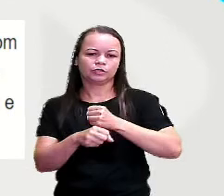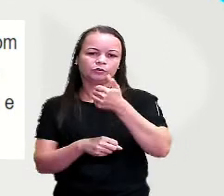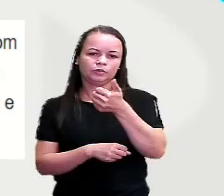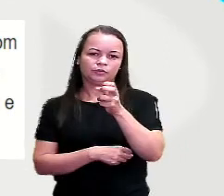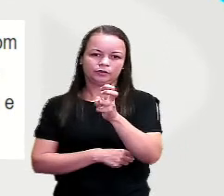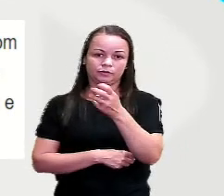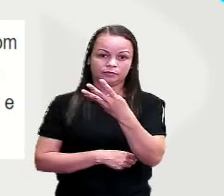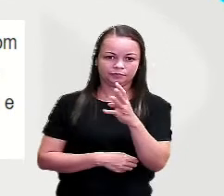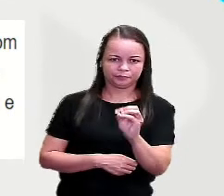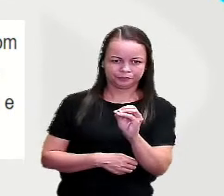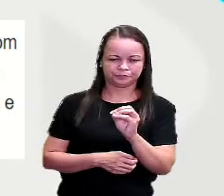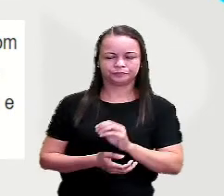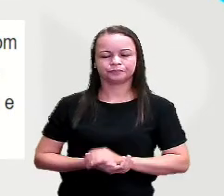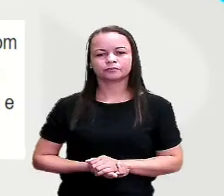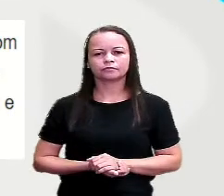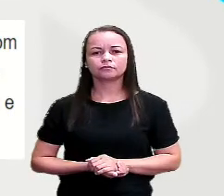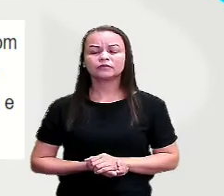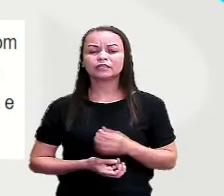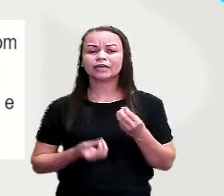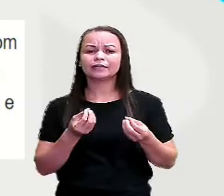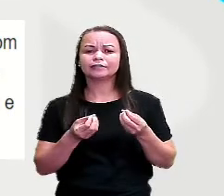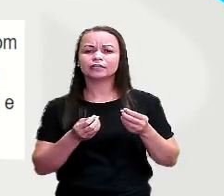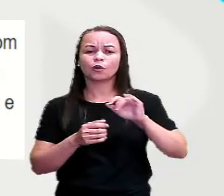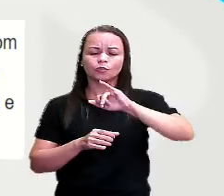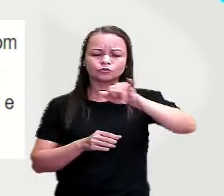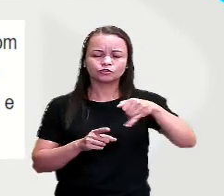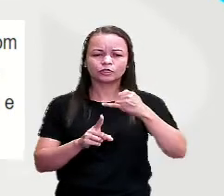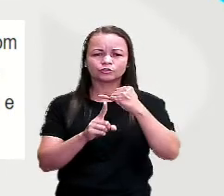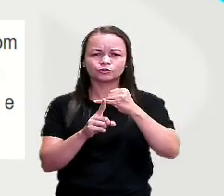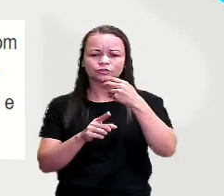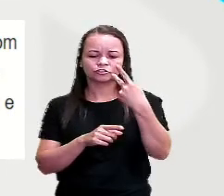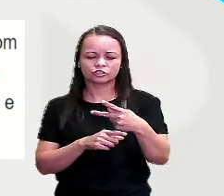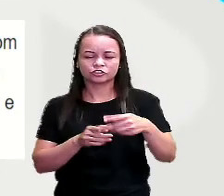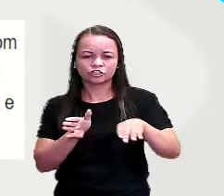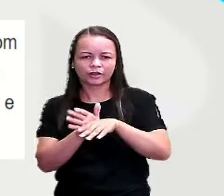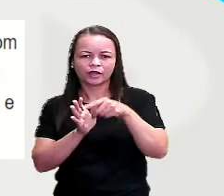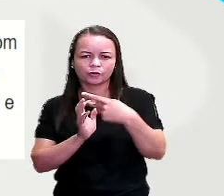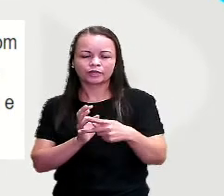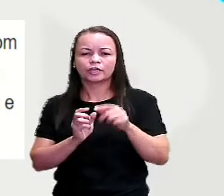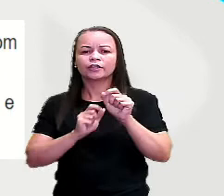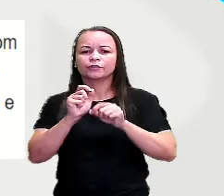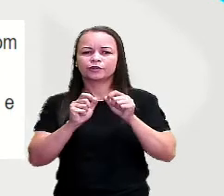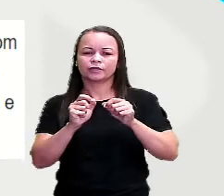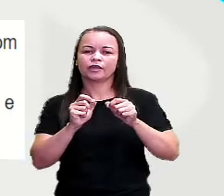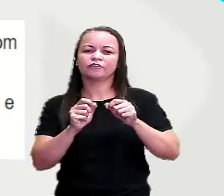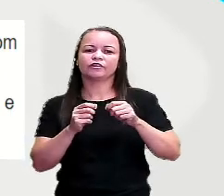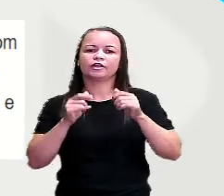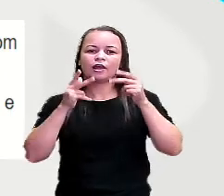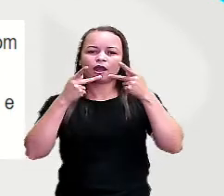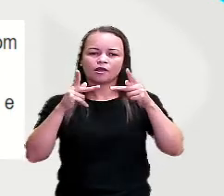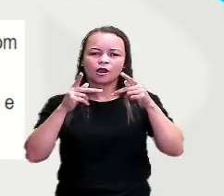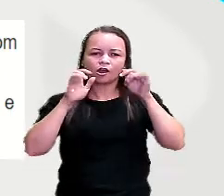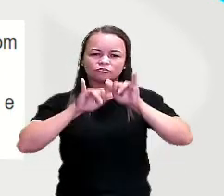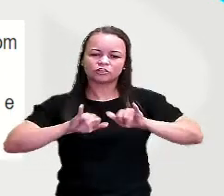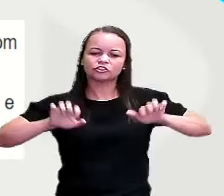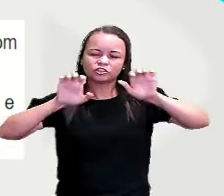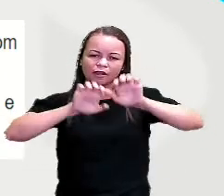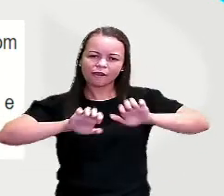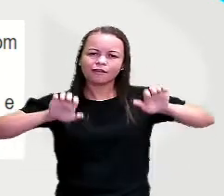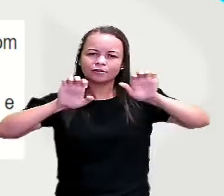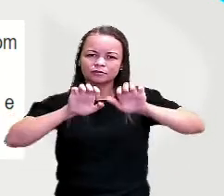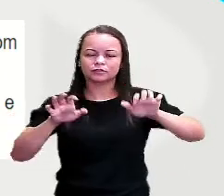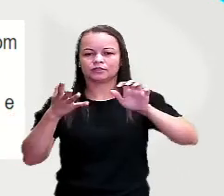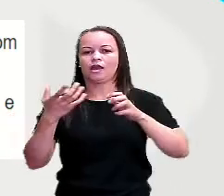aqui para o Brasil? Evangelizar e catequizar os índios. Eles queriam que os indígenas fossem católicos.